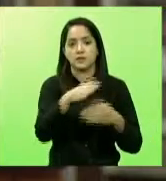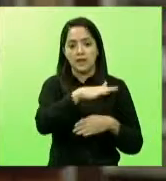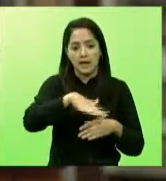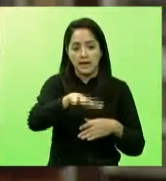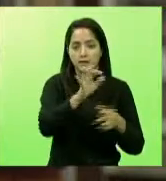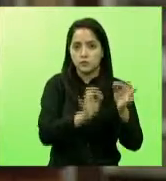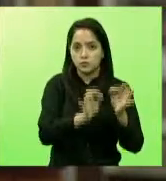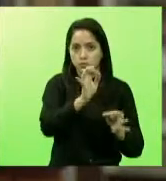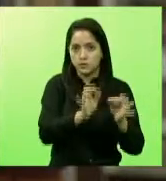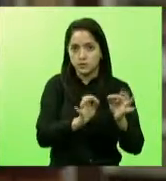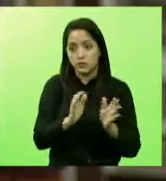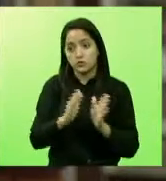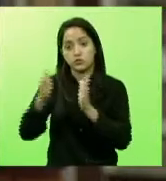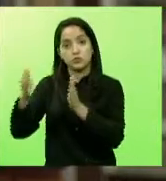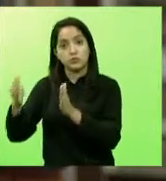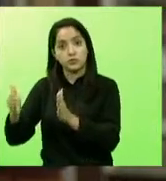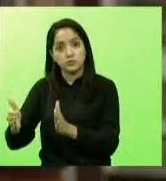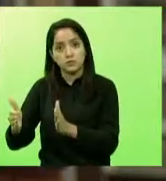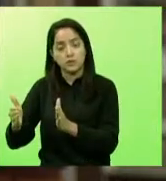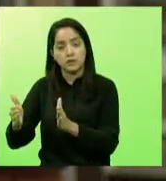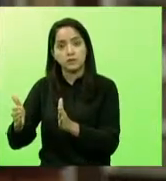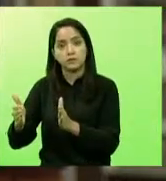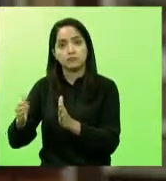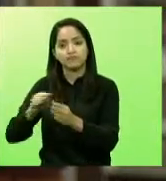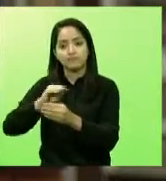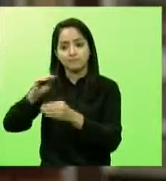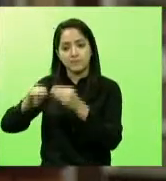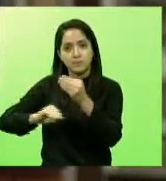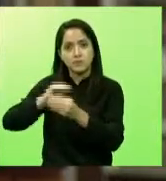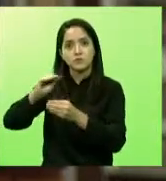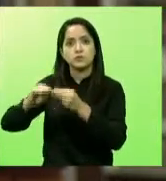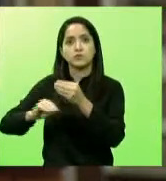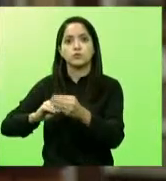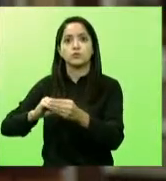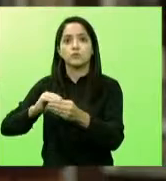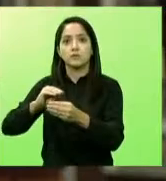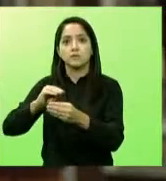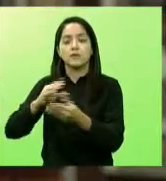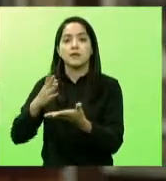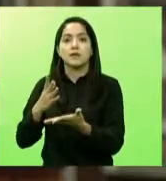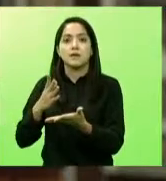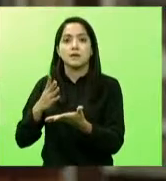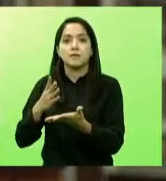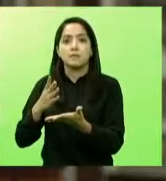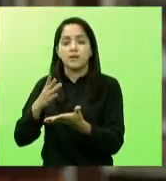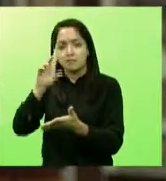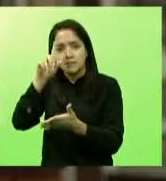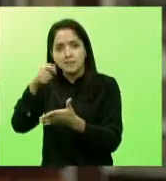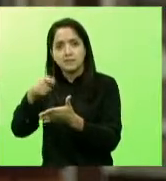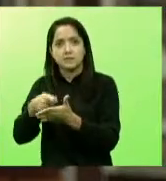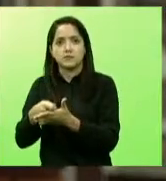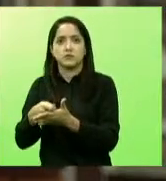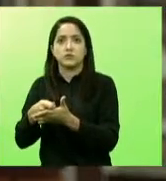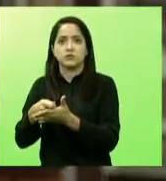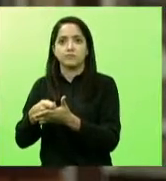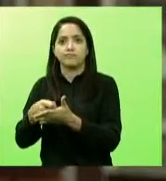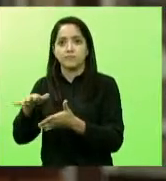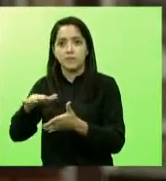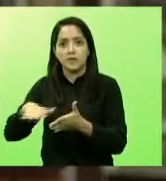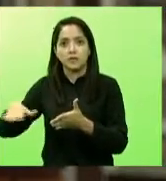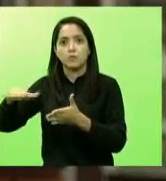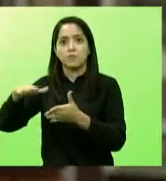jurídica, né, e, de outro lado, se mistura isso para chegar no entendimento, tem uma composição